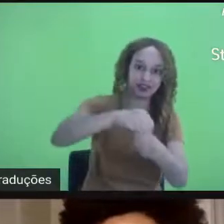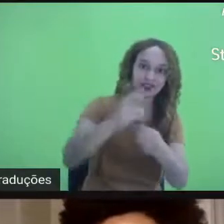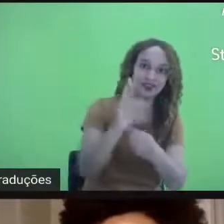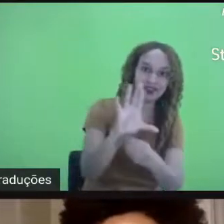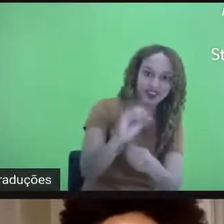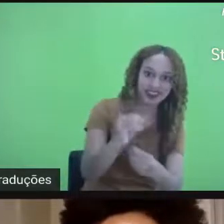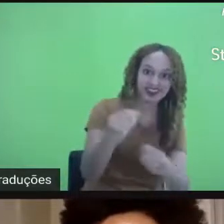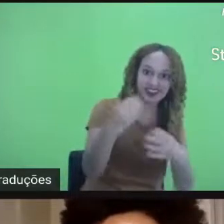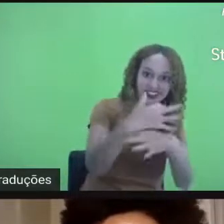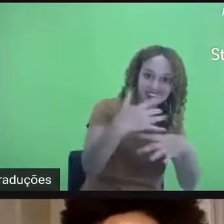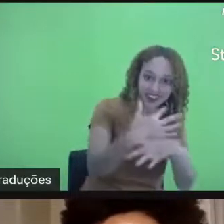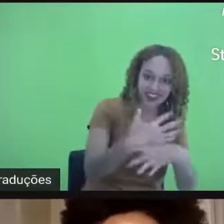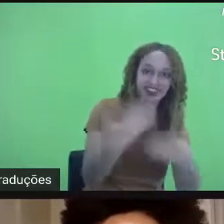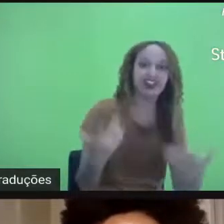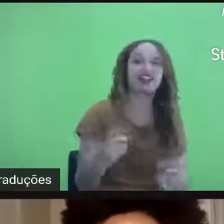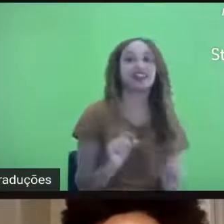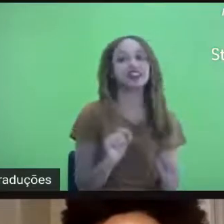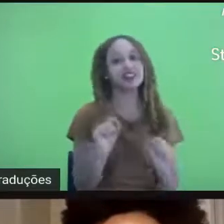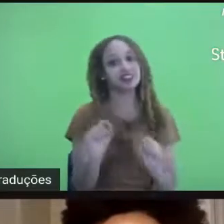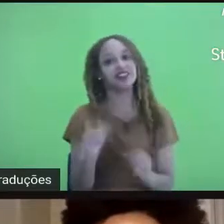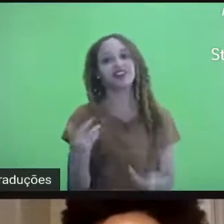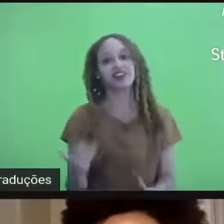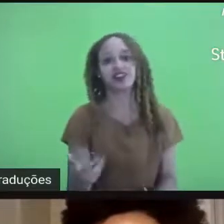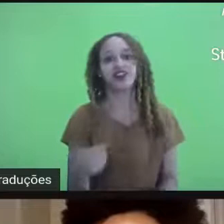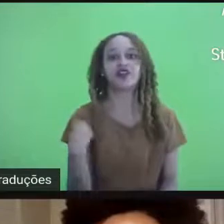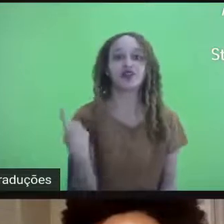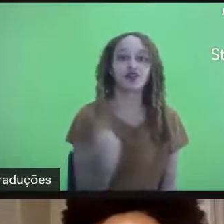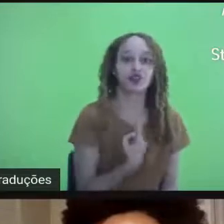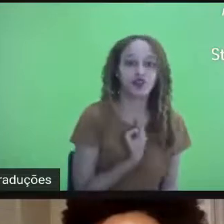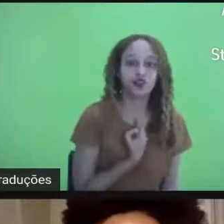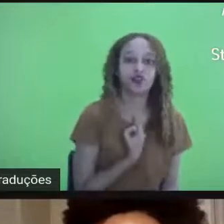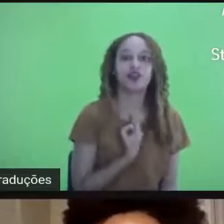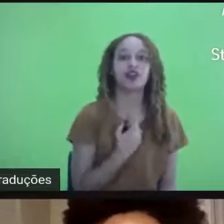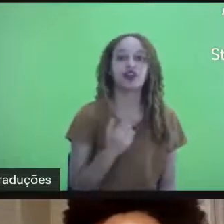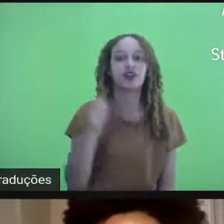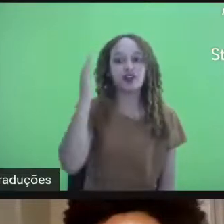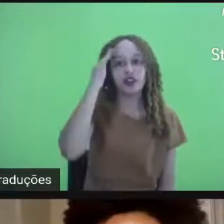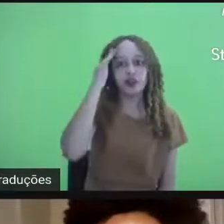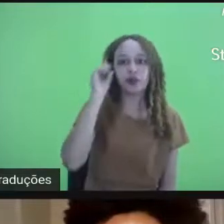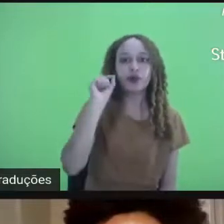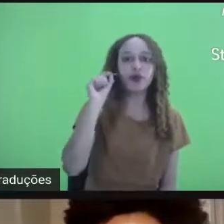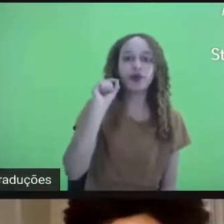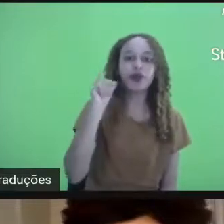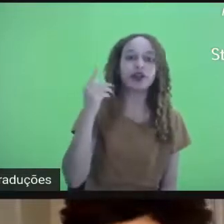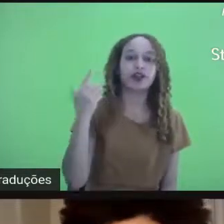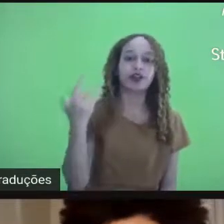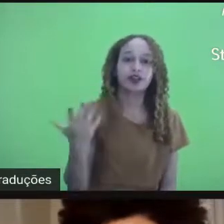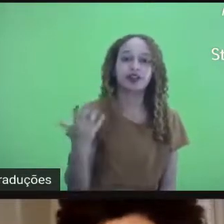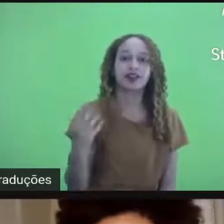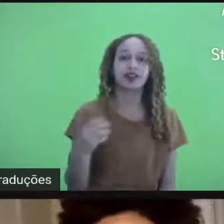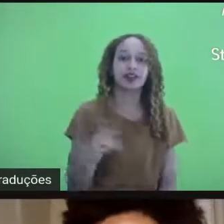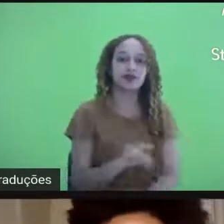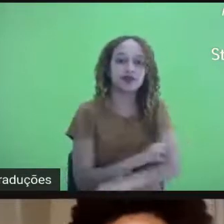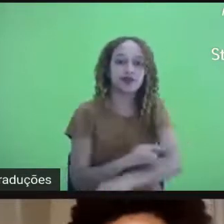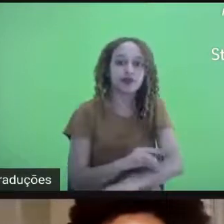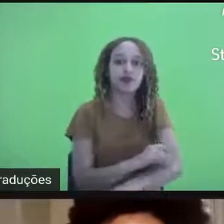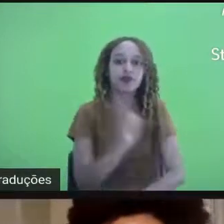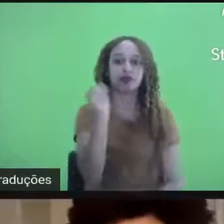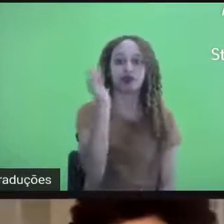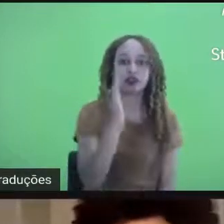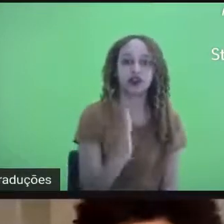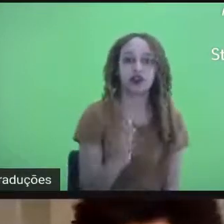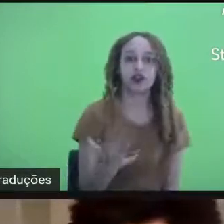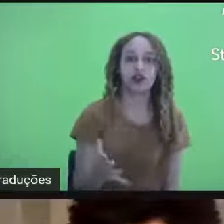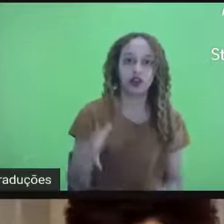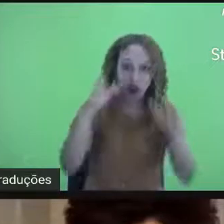assim, sabe? Eu acho que a narrativa de futuro é a gente pautar o que é a arquitetura brasileira. Nós negros é que vamos dizer, nós indígenas é que